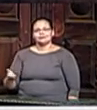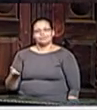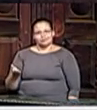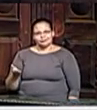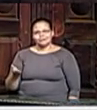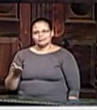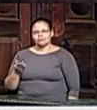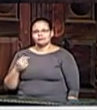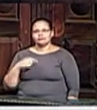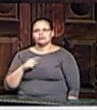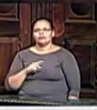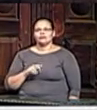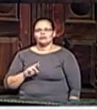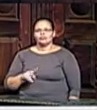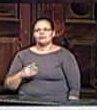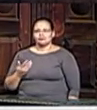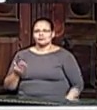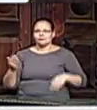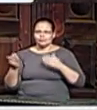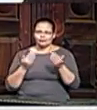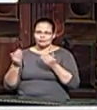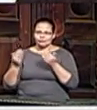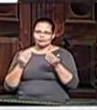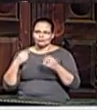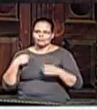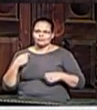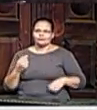seus pertences, de repente vem um salário de 500 e você ainda acaba com isso daí. Quer